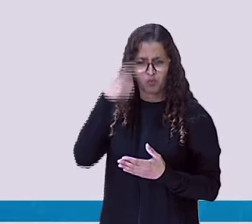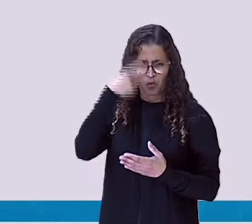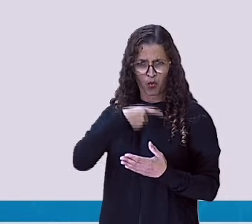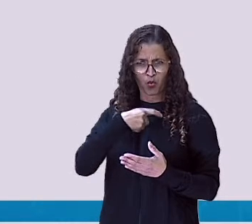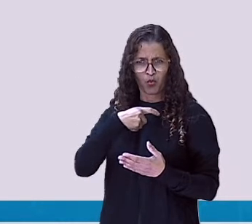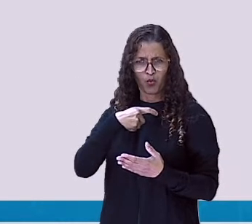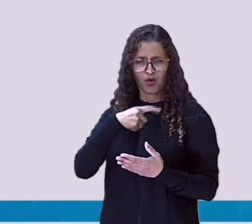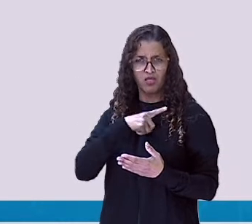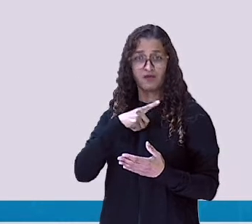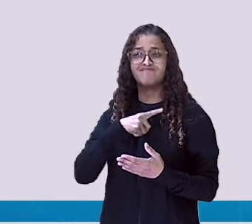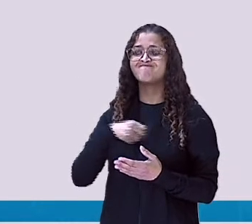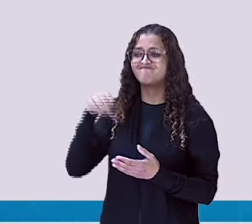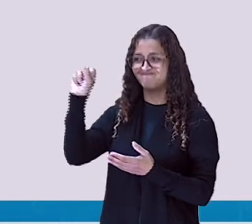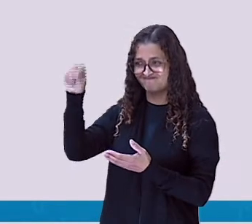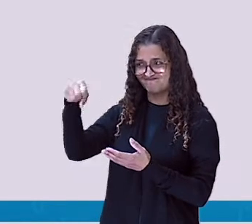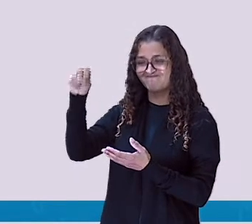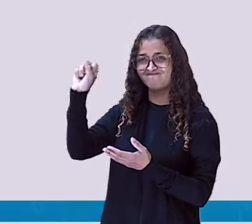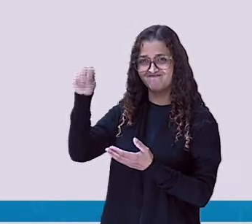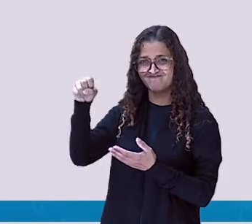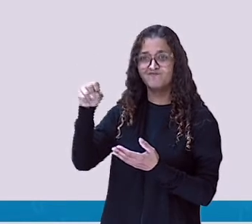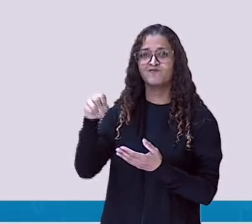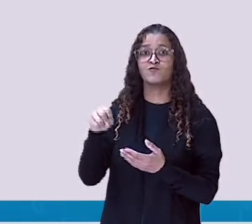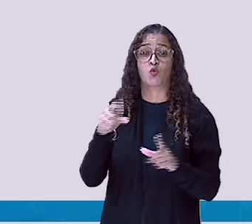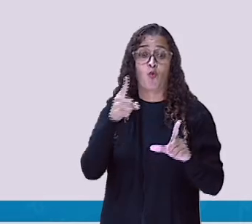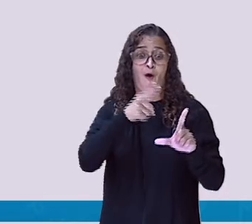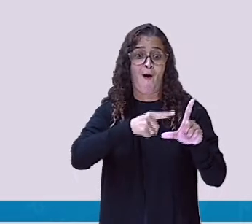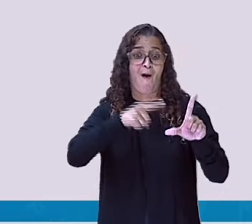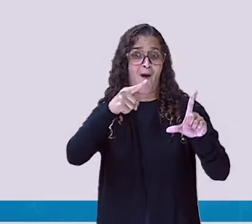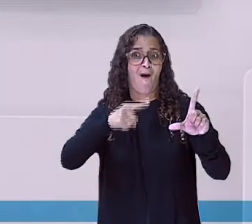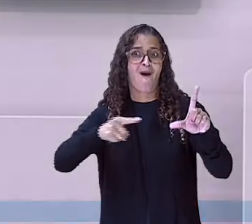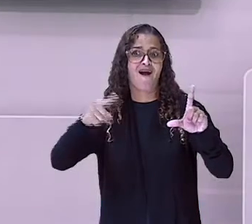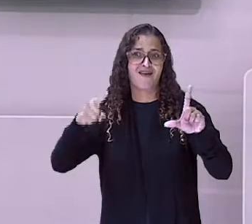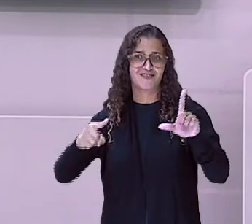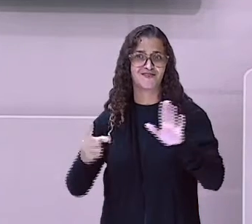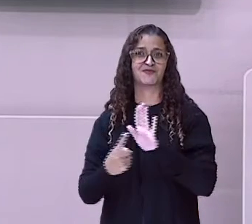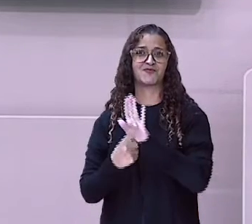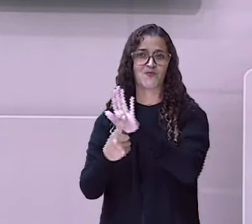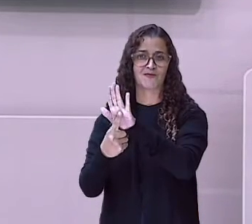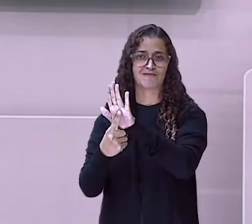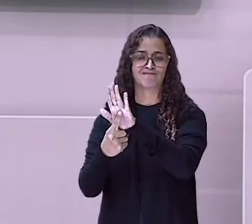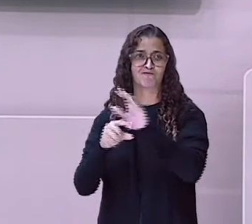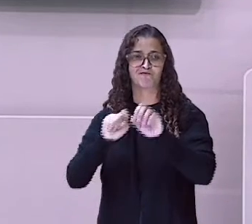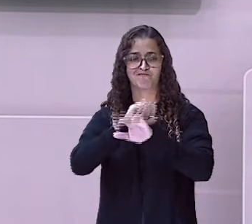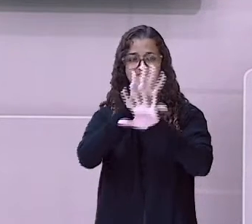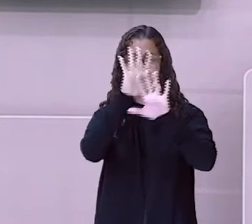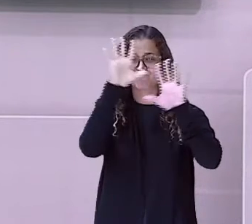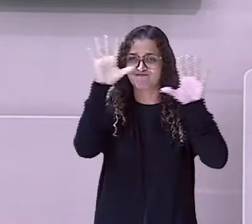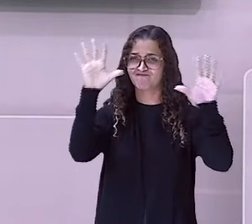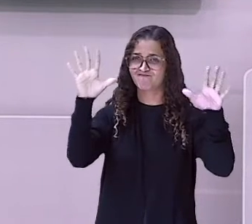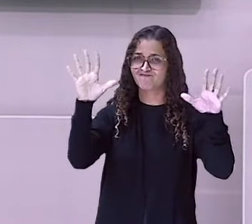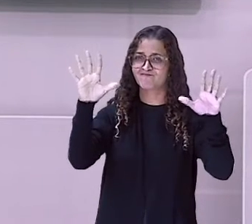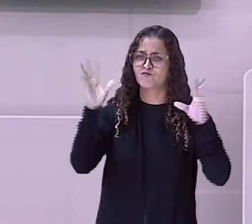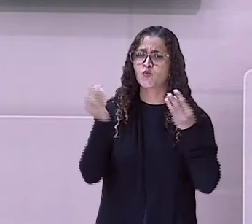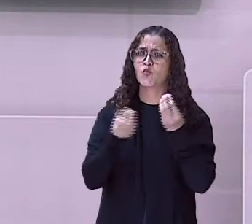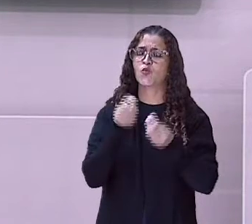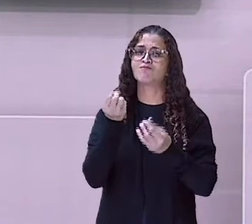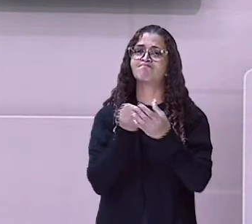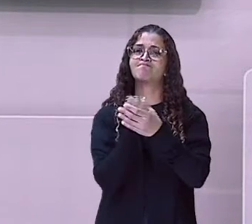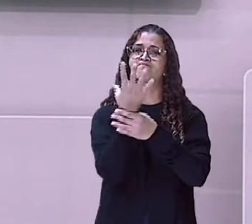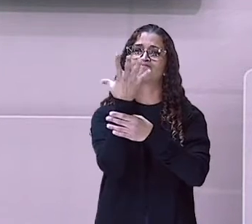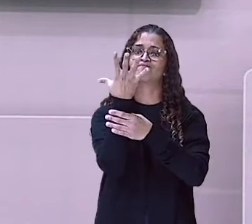do gráfico. Então, vamos ver como nós vamos produzir esse gráfico, como esse gráfico ele foi